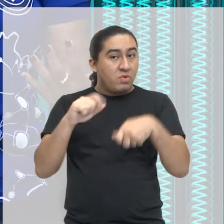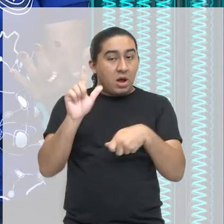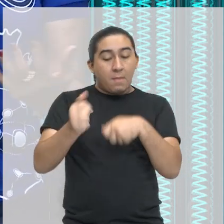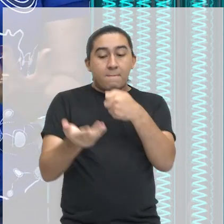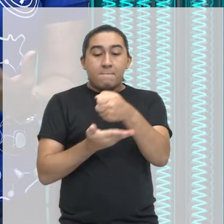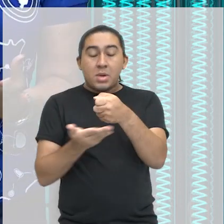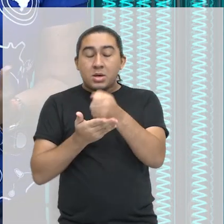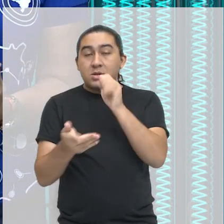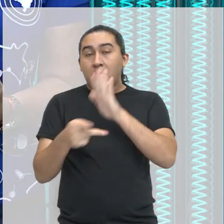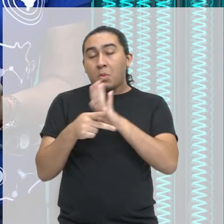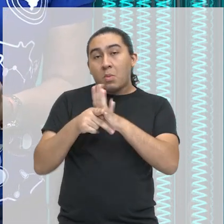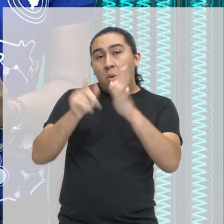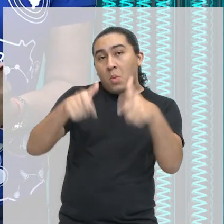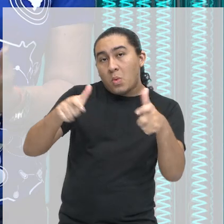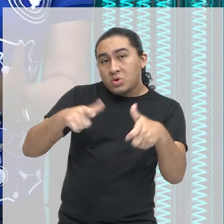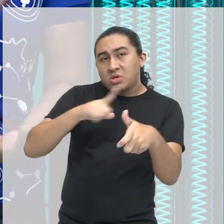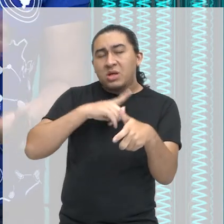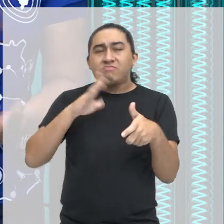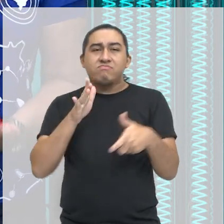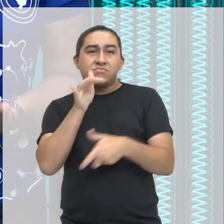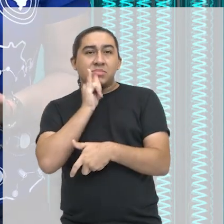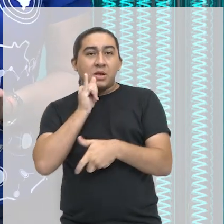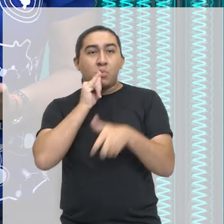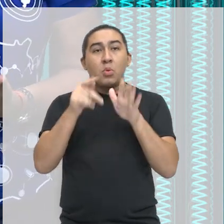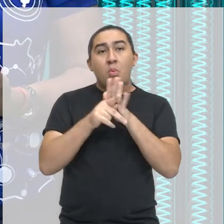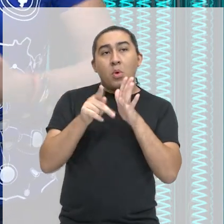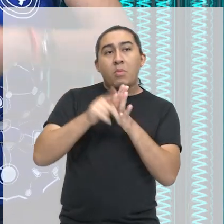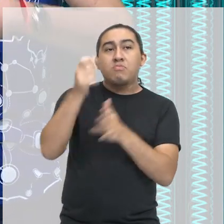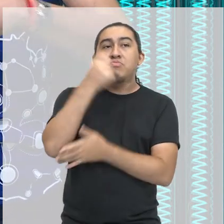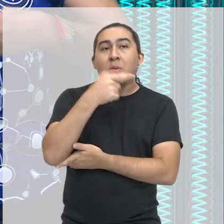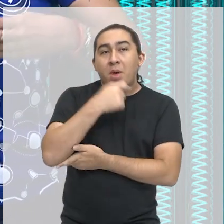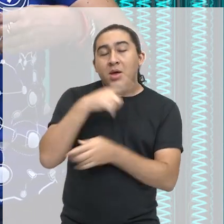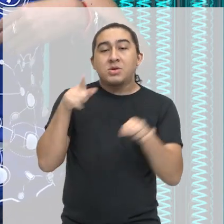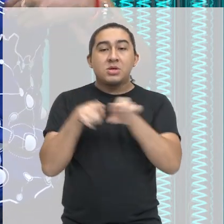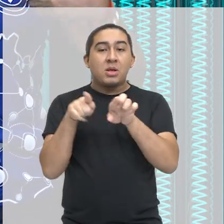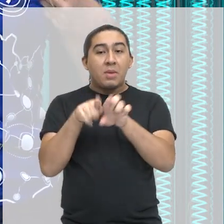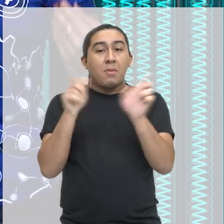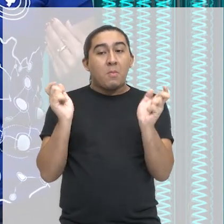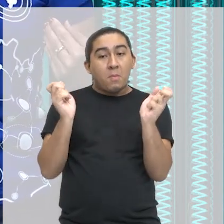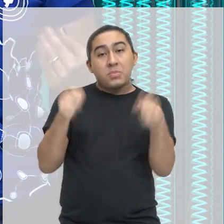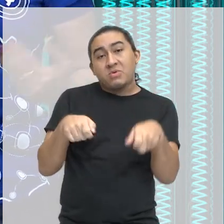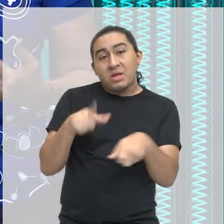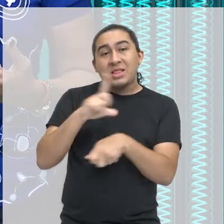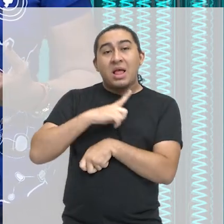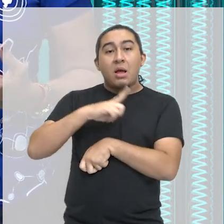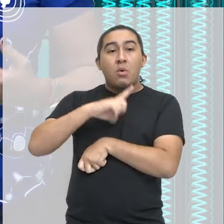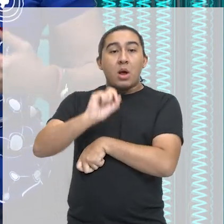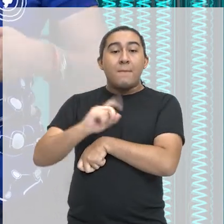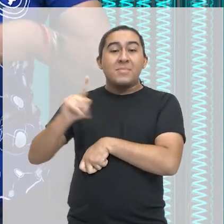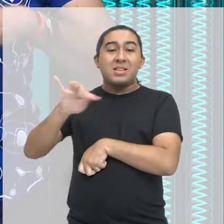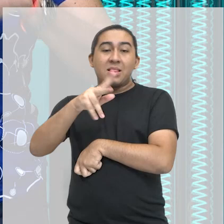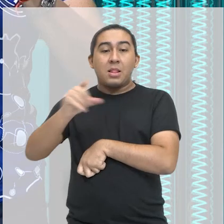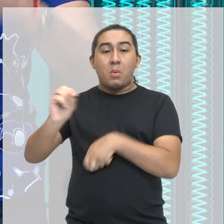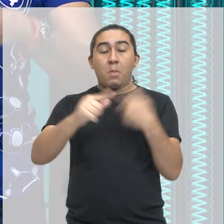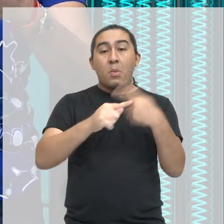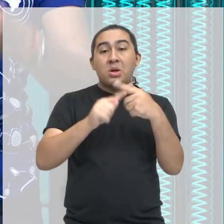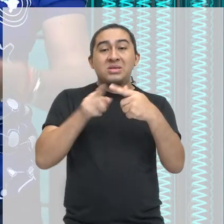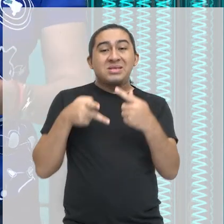baseado mais na comédia mesmo, na Pastelão. Por quê? Porque sempre nessas comédias alguém